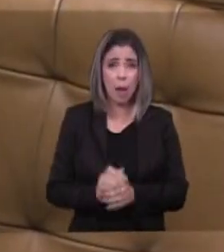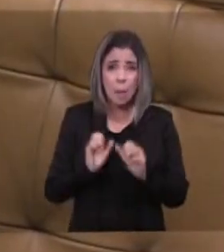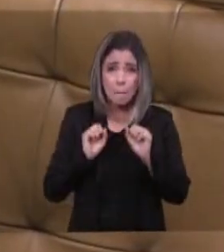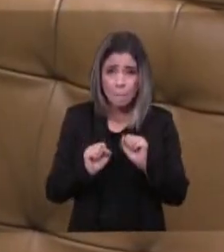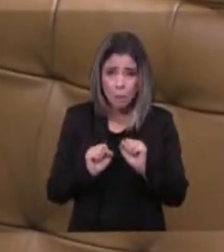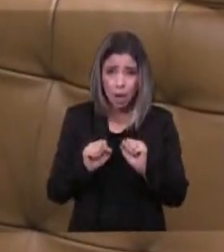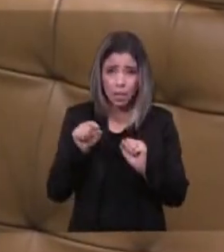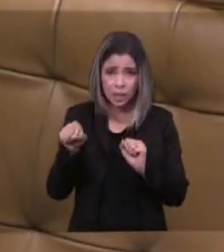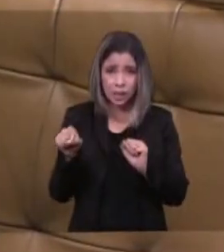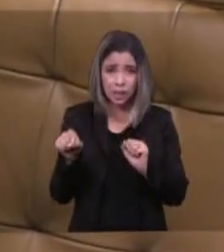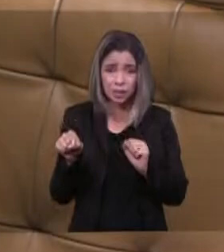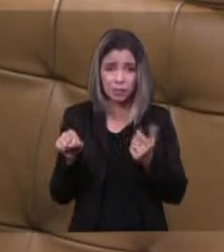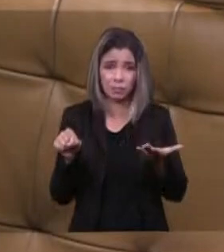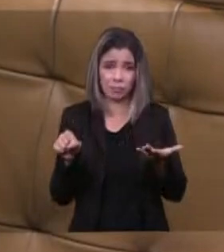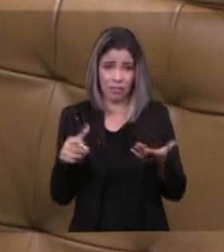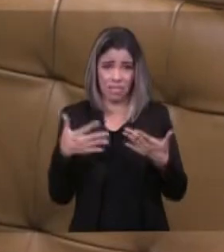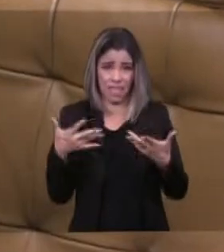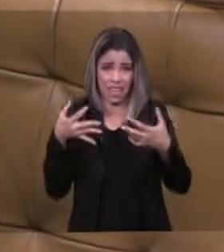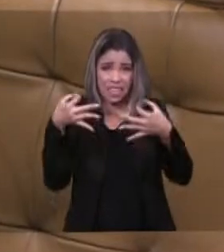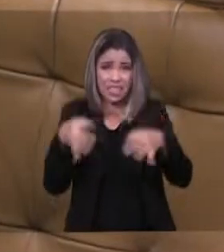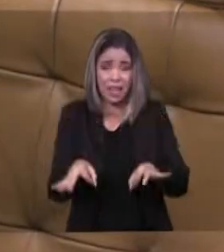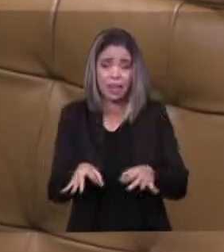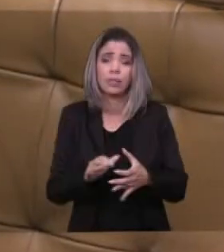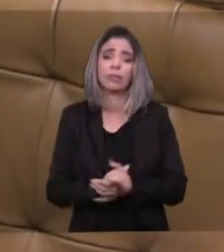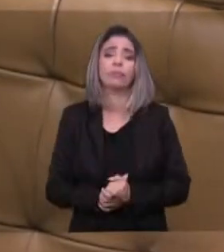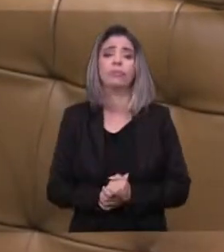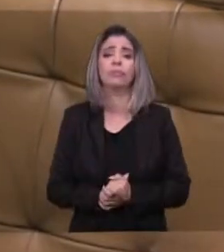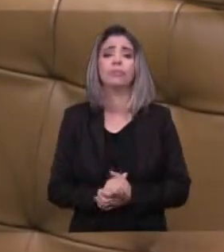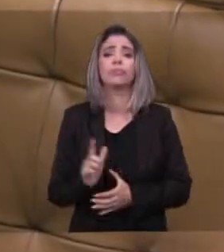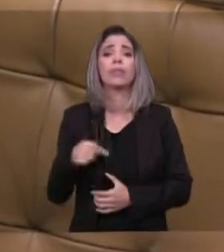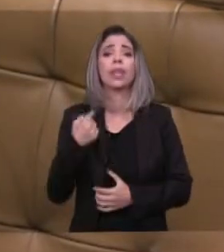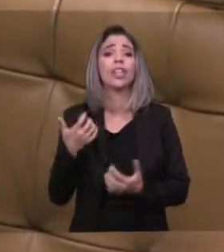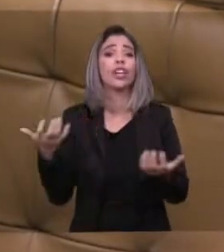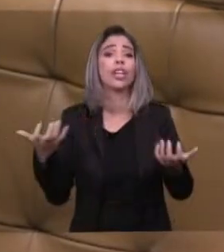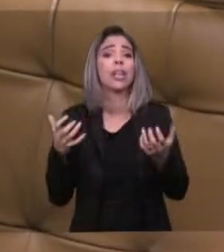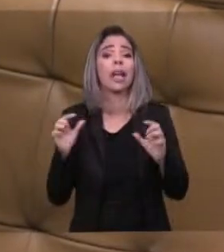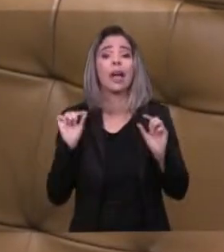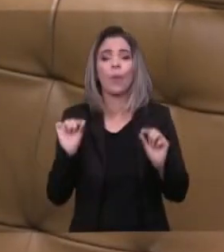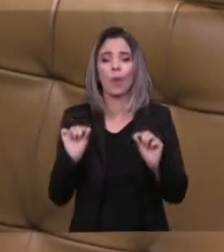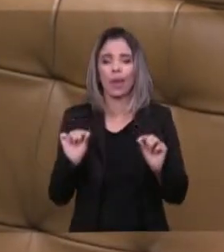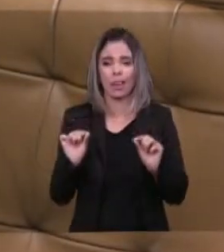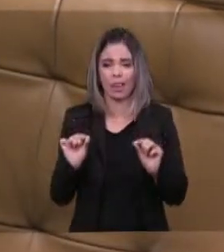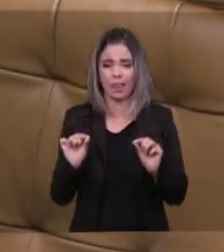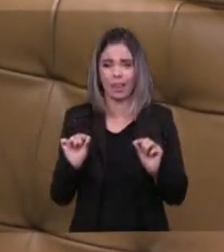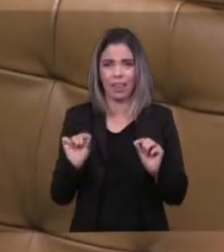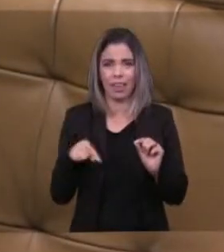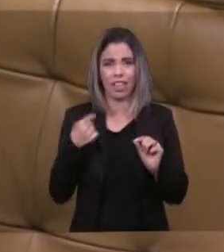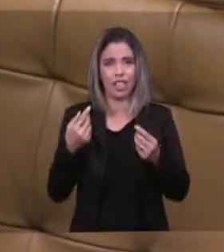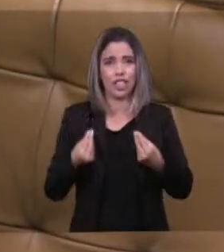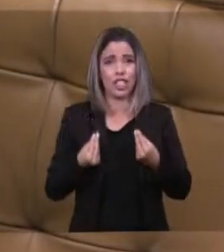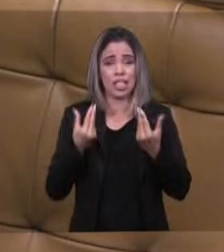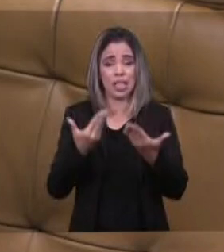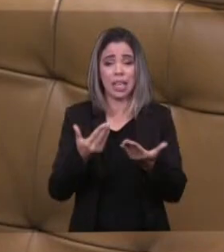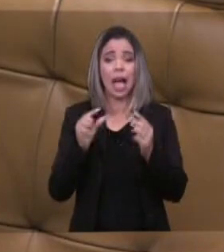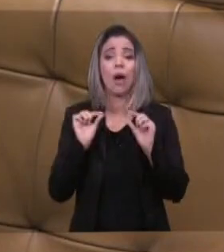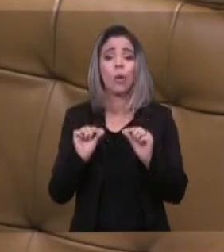1.173.065, FUNAI contra o Instituto do Meio Ambiente. Com a palavra, o excelentíssimo senhor ministro Gilmar Mendes. O que nós estamos oferecendo